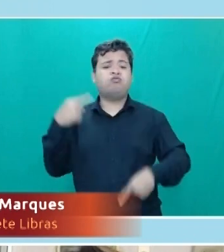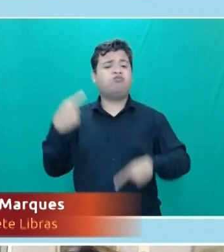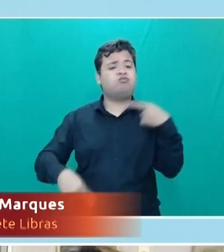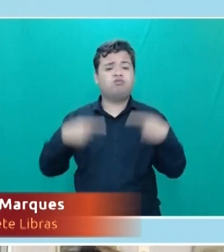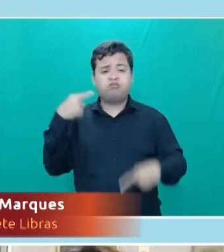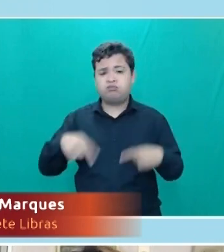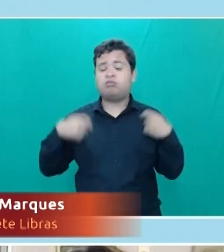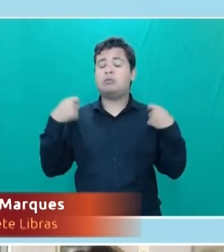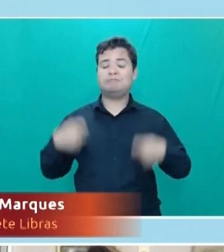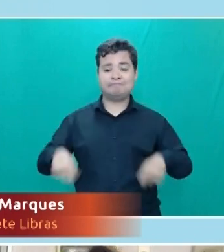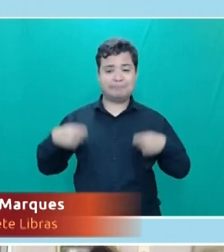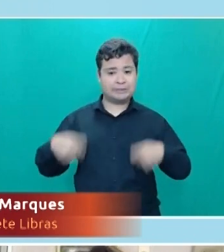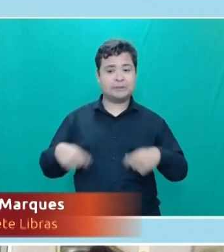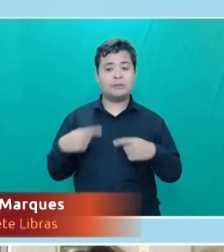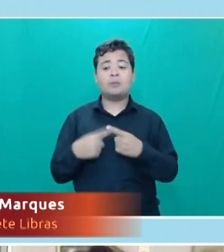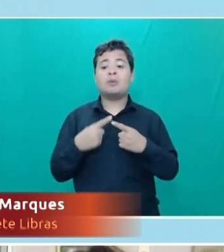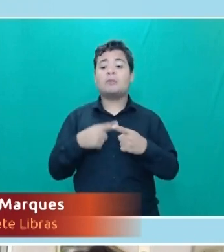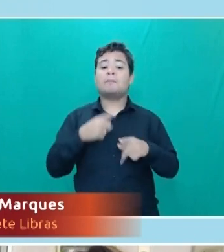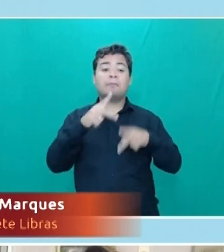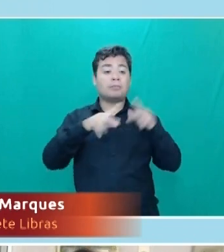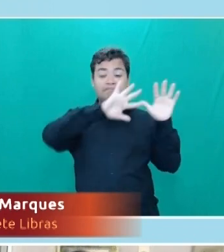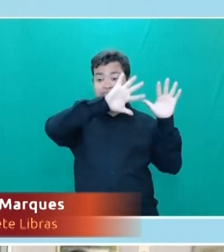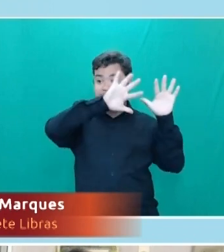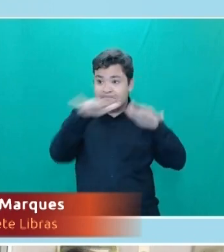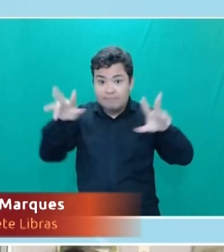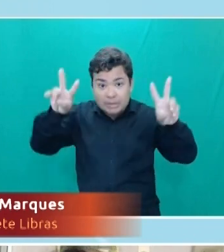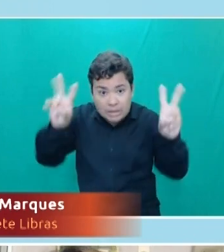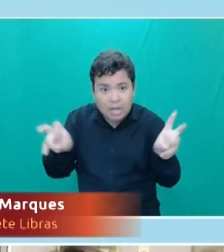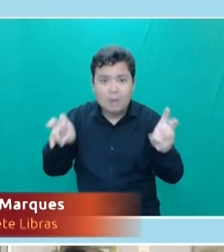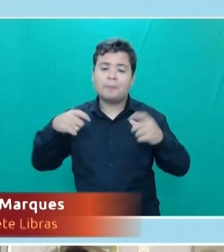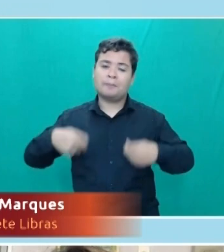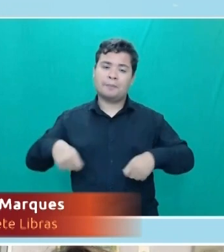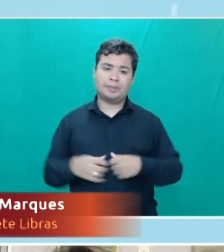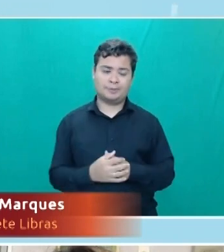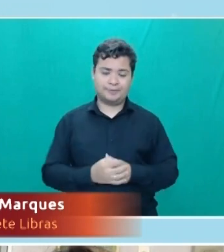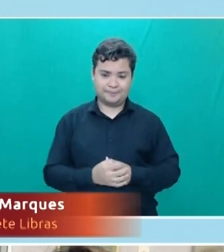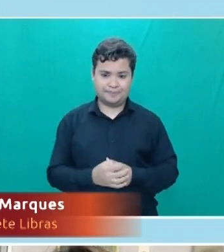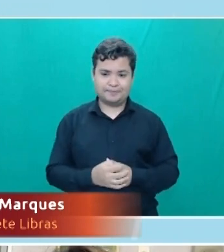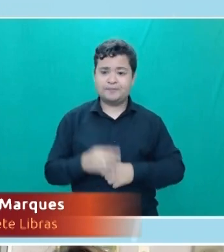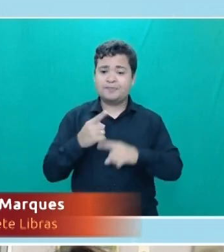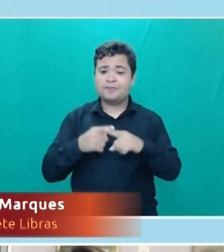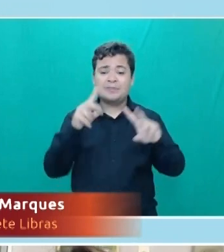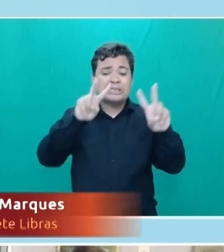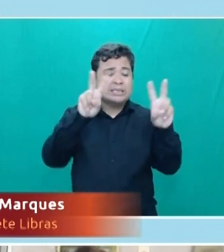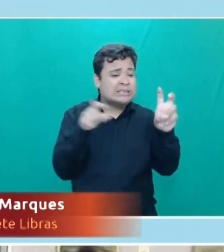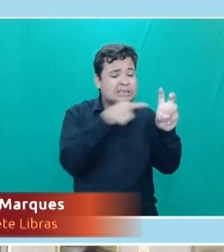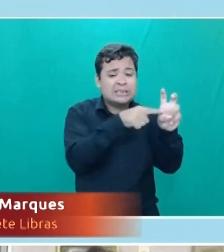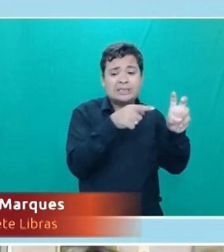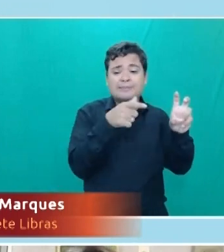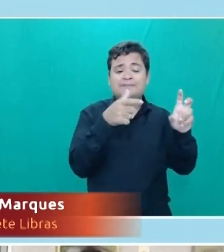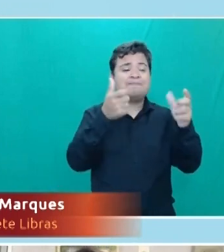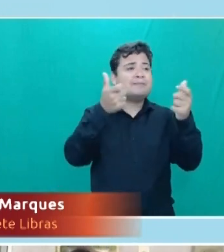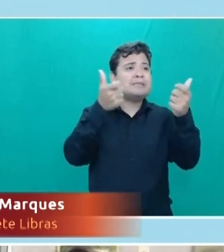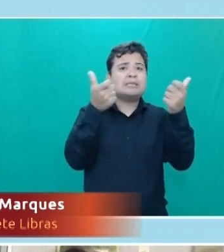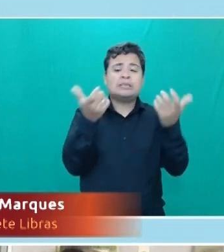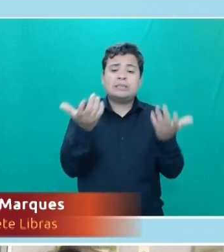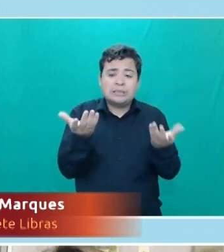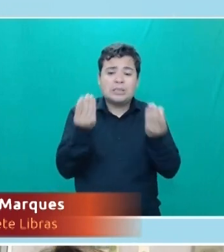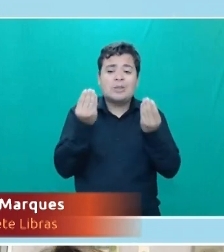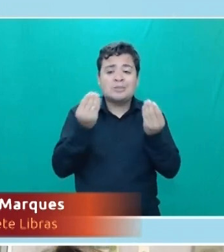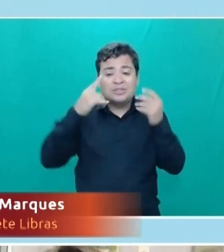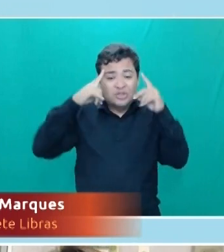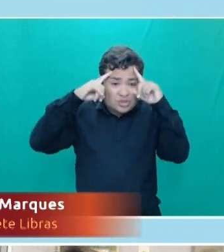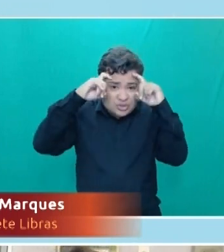tornada dado visibilidade, porque, veja bem, é um assunto até difícil do